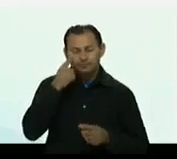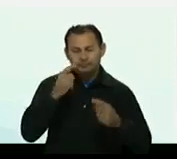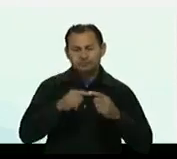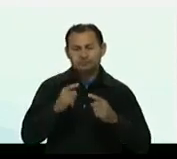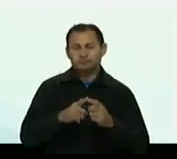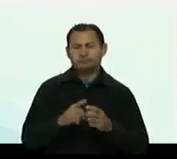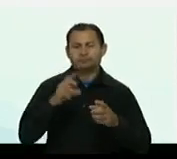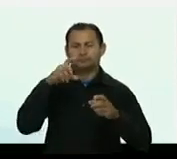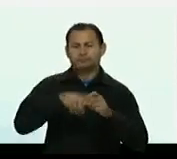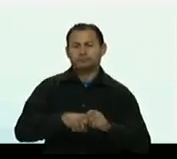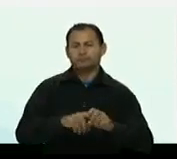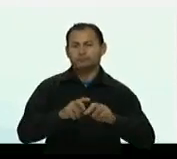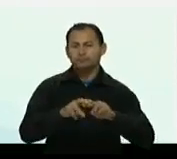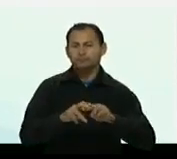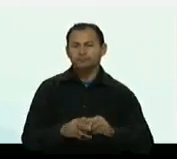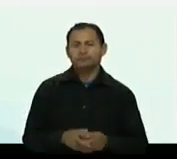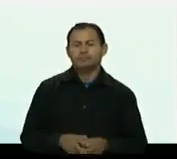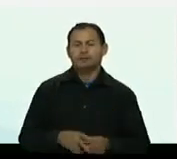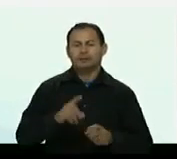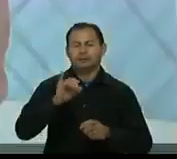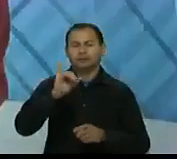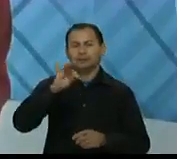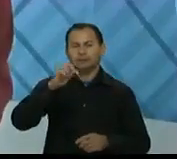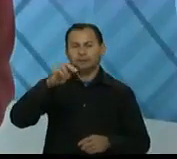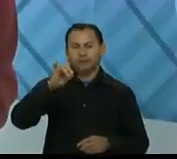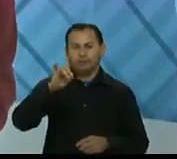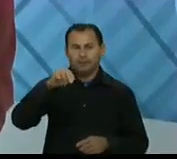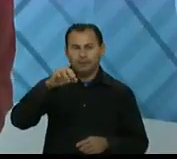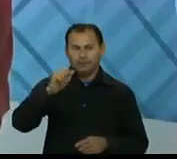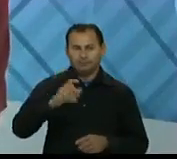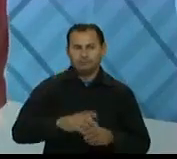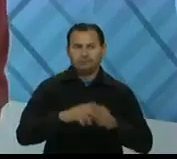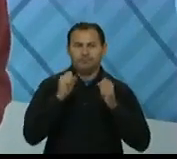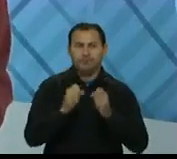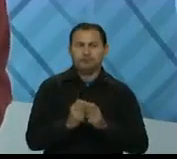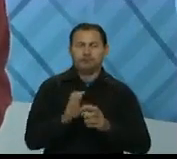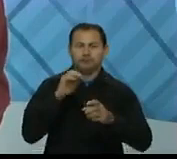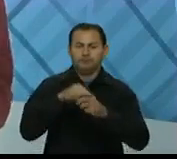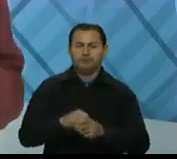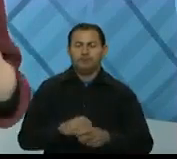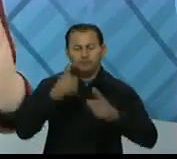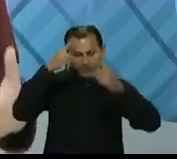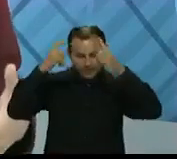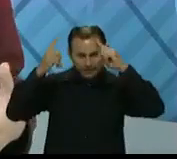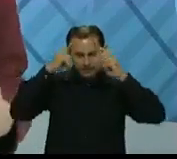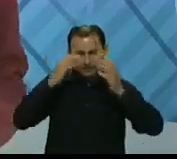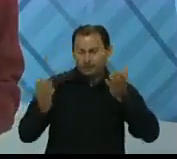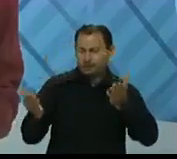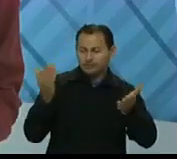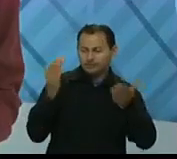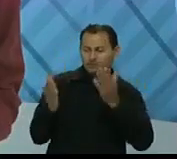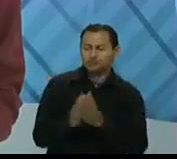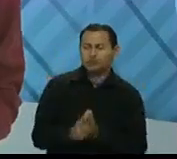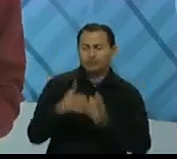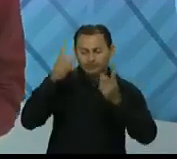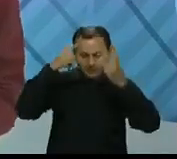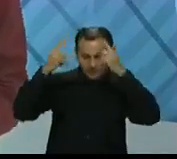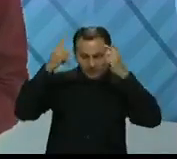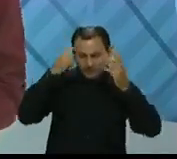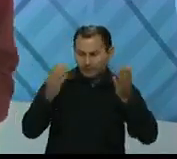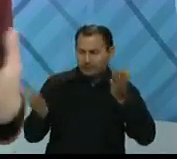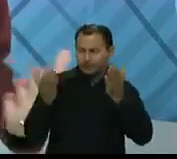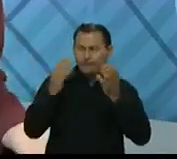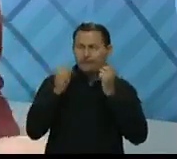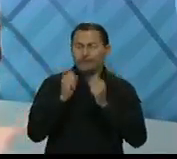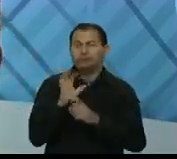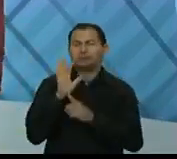essa interdependência. Essa interdependência, ela pode remeter a uma ideia de relação e essa ideia de relação